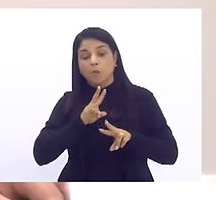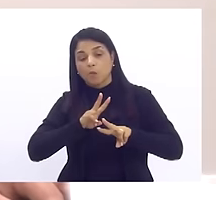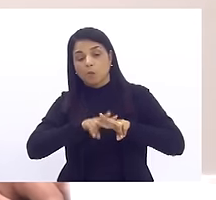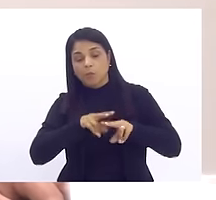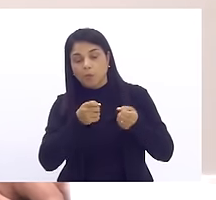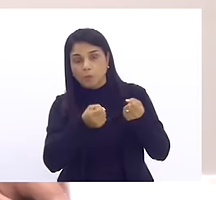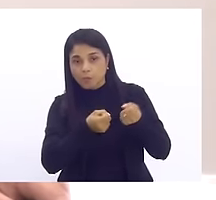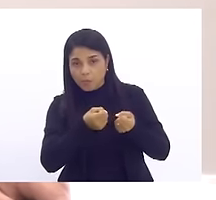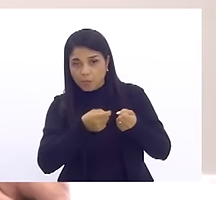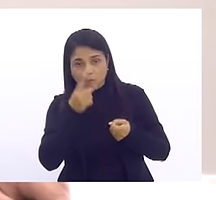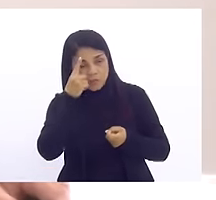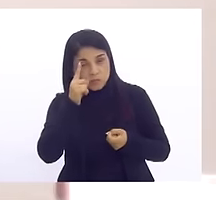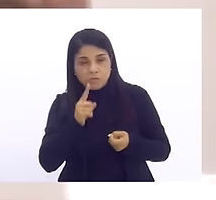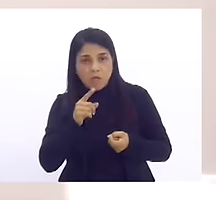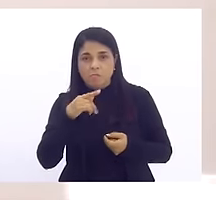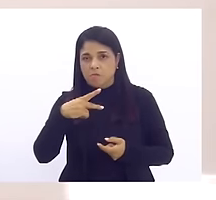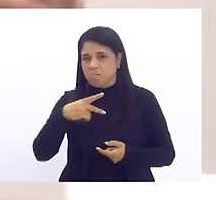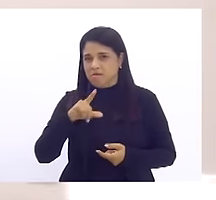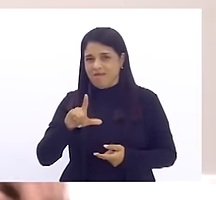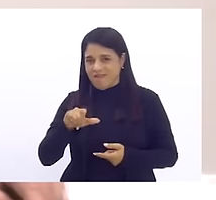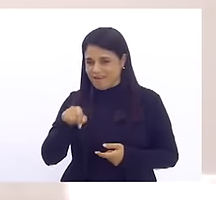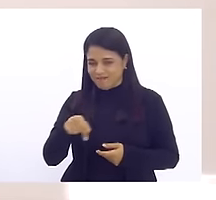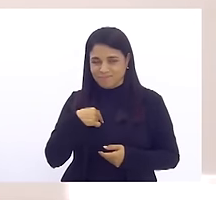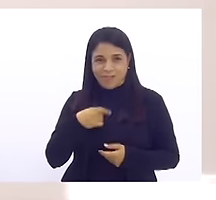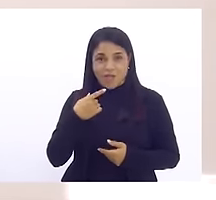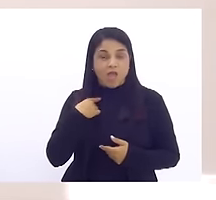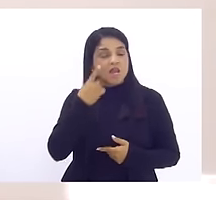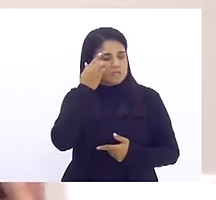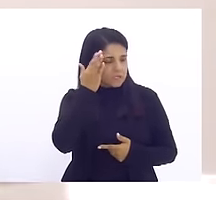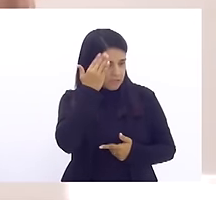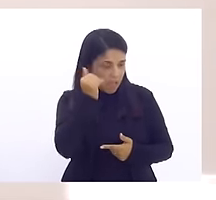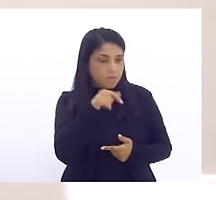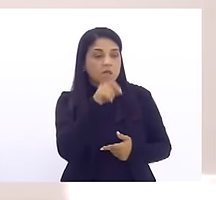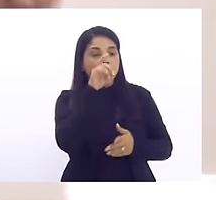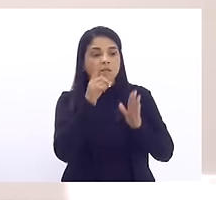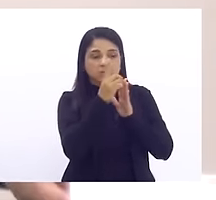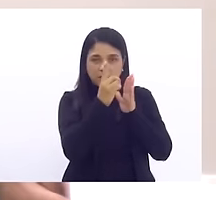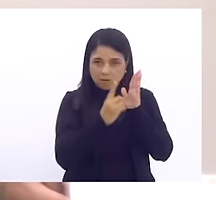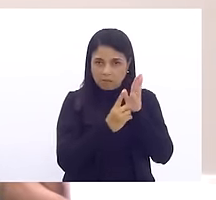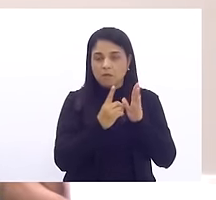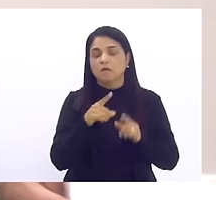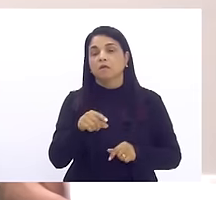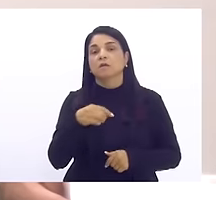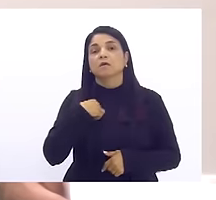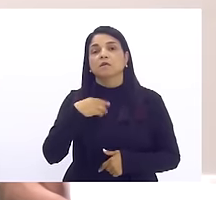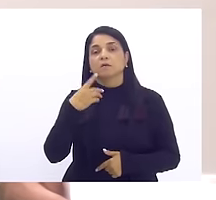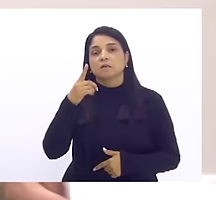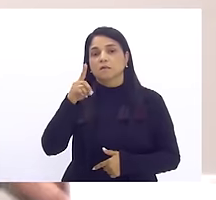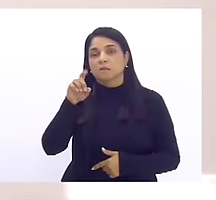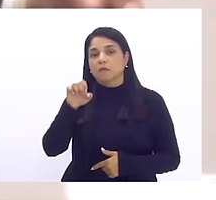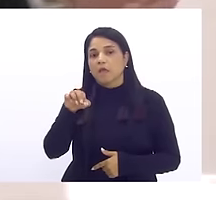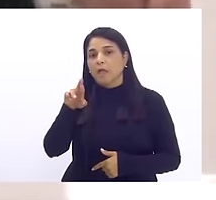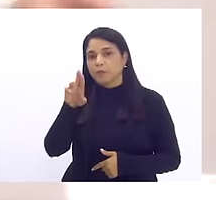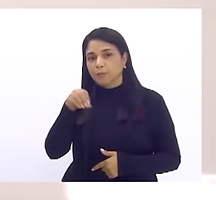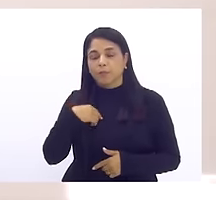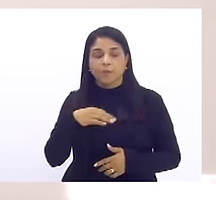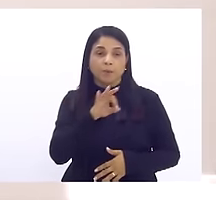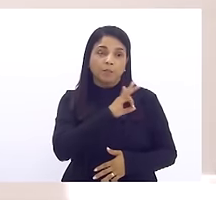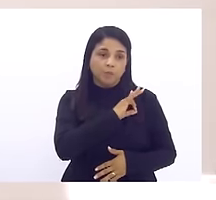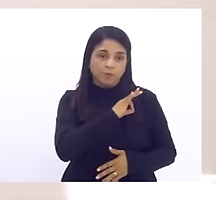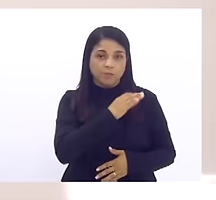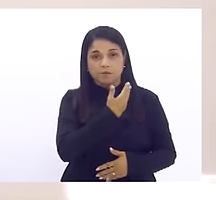ela não sabe o que que é a pele ela sabe que é o Detran ela sabe que é o deto ela sabe quem é a polícia militar o governador